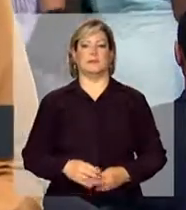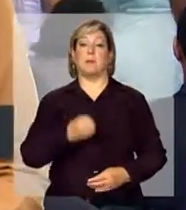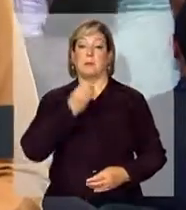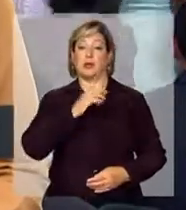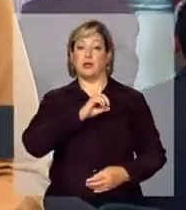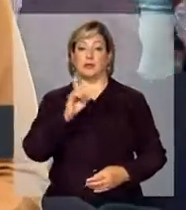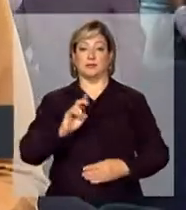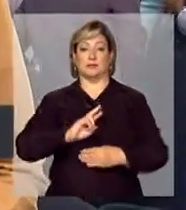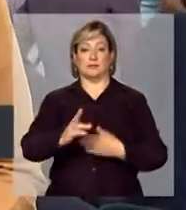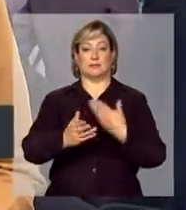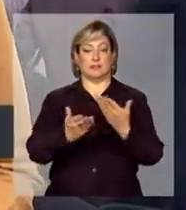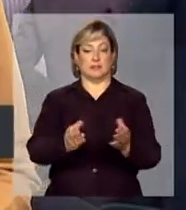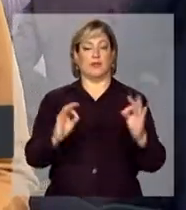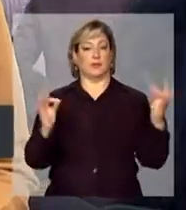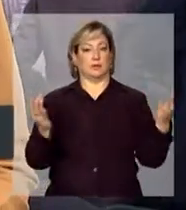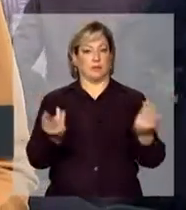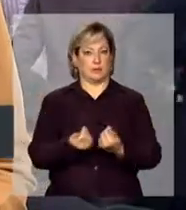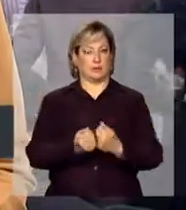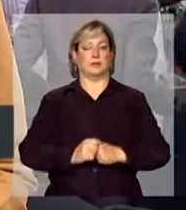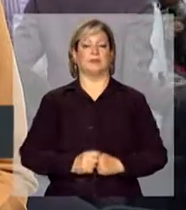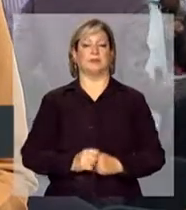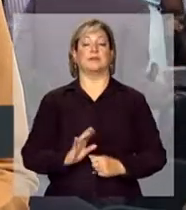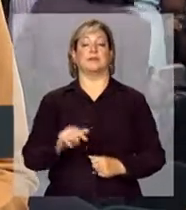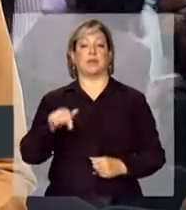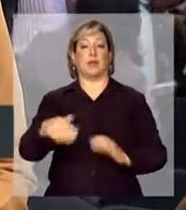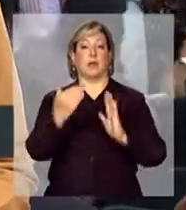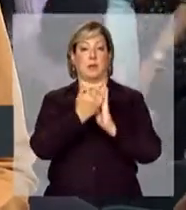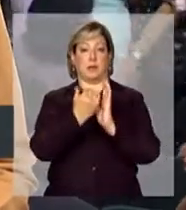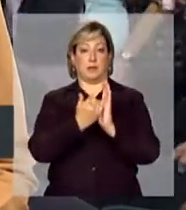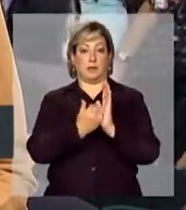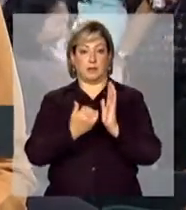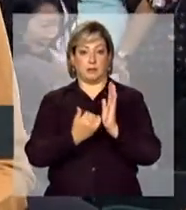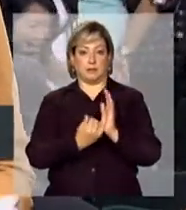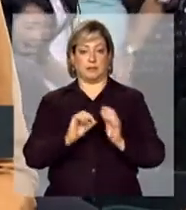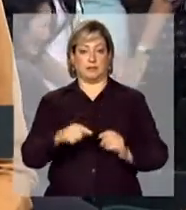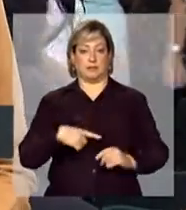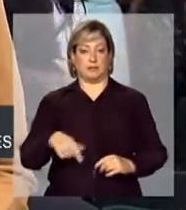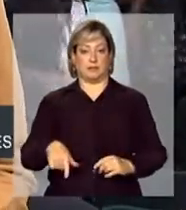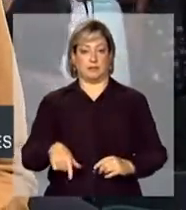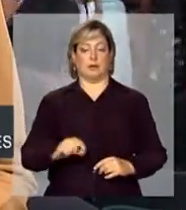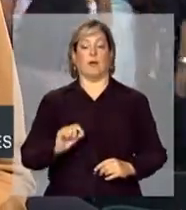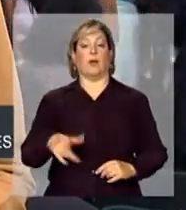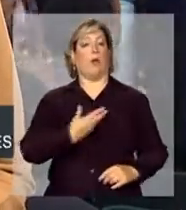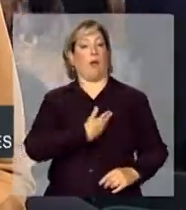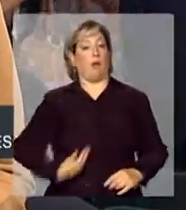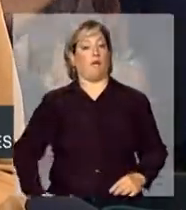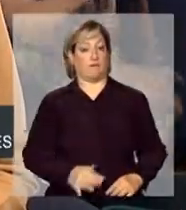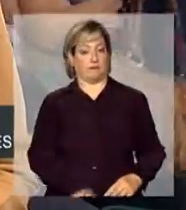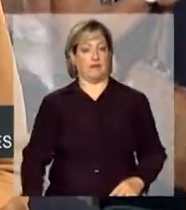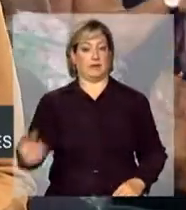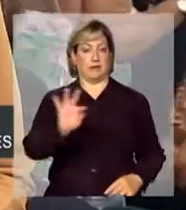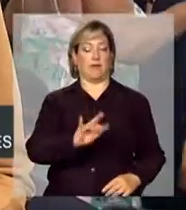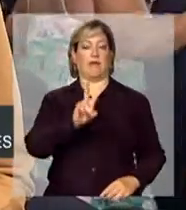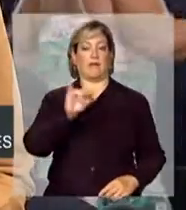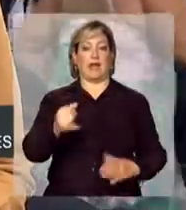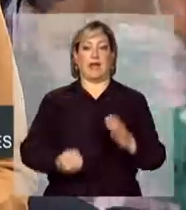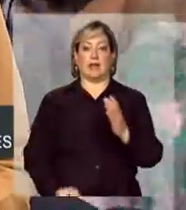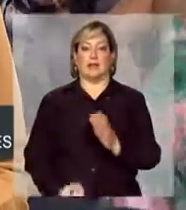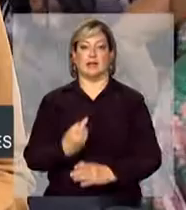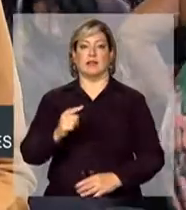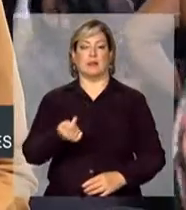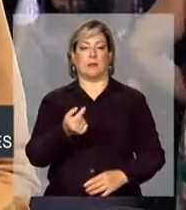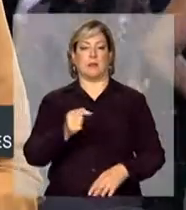Bom dia Malu Bom dia a todos bom o programa é o governo federal é ele vai lançar daqui a pouco